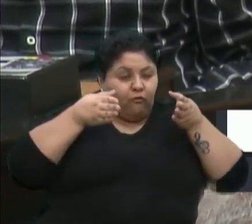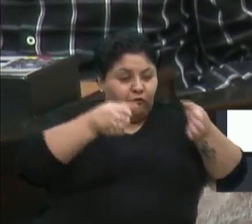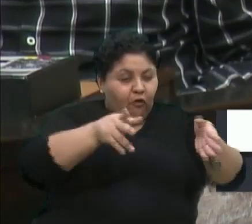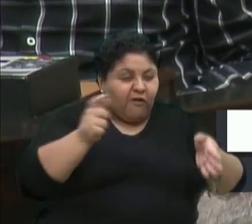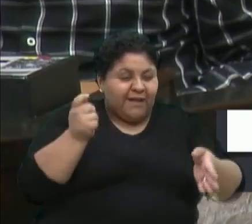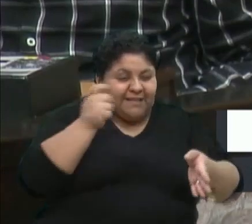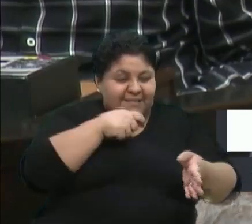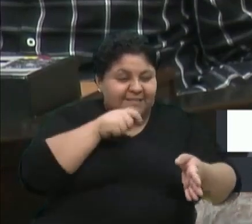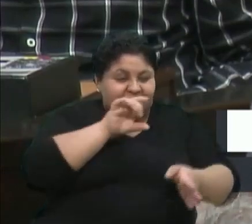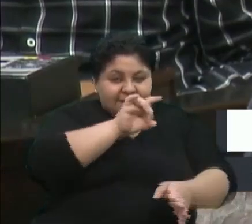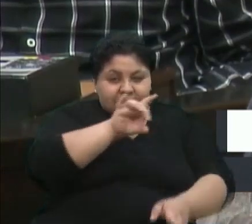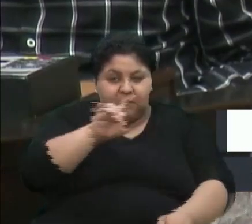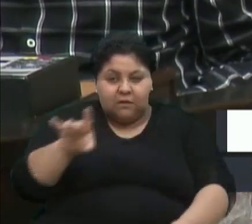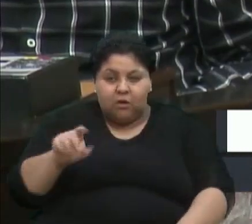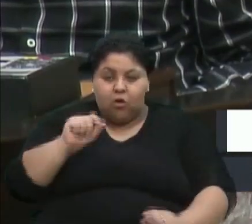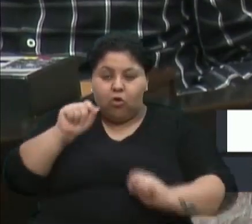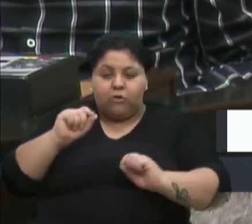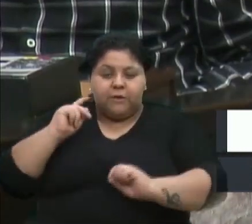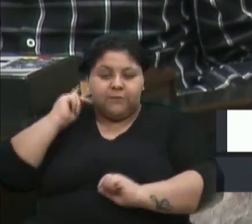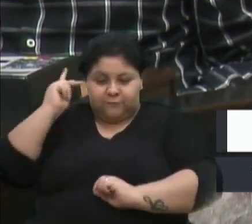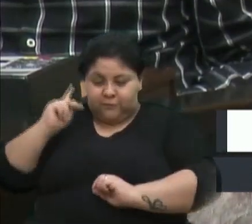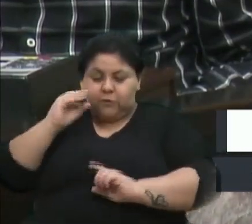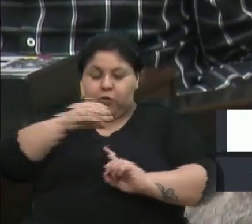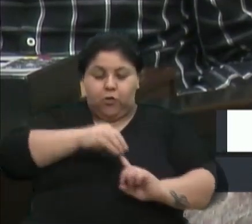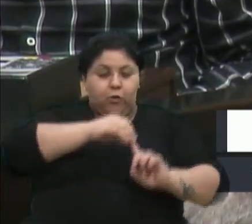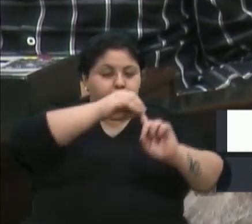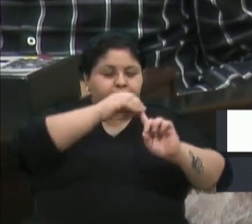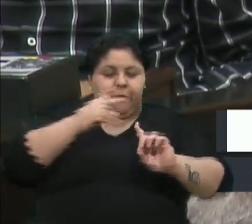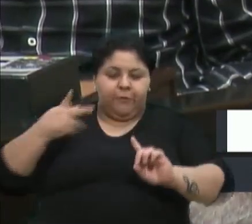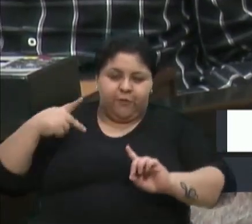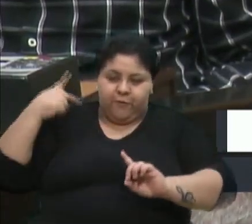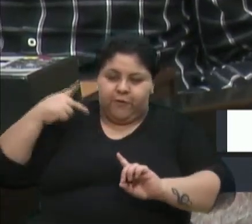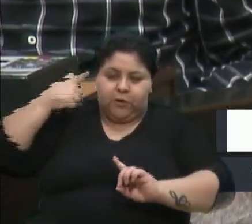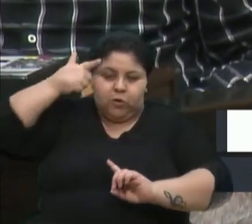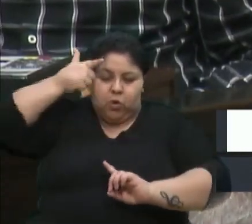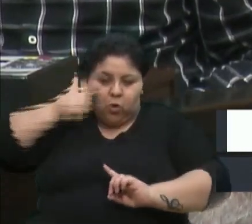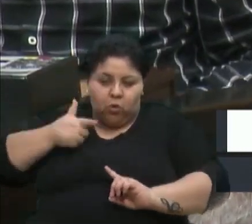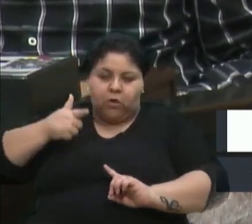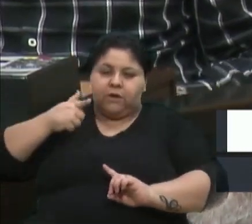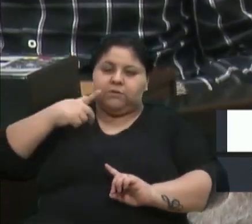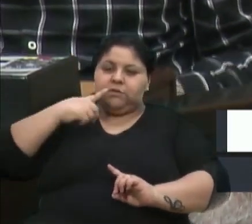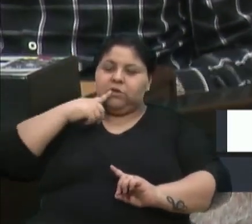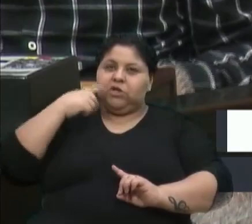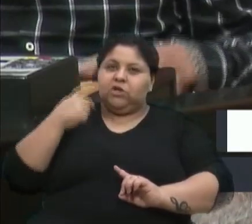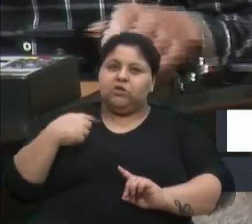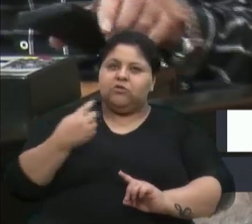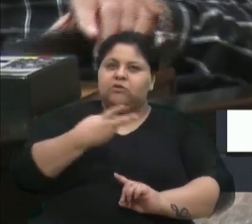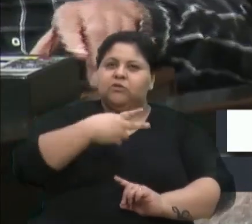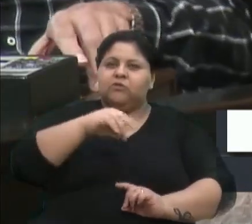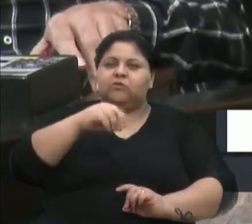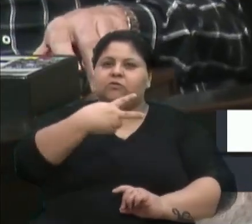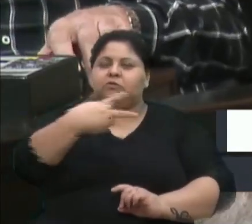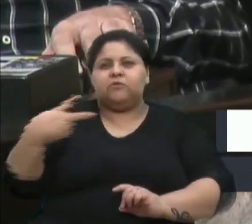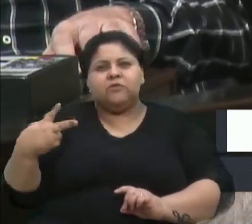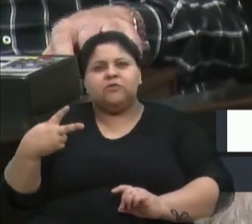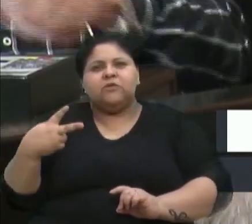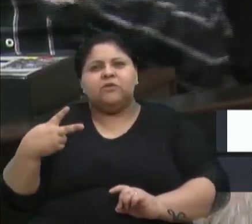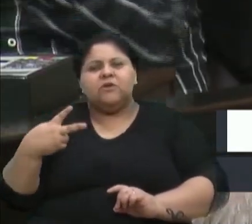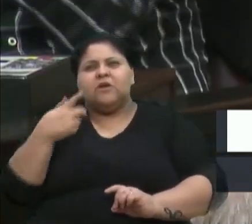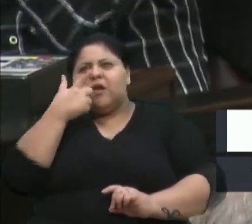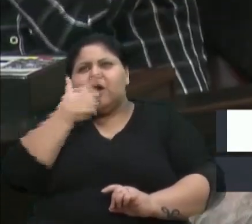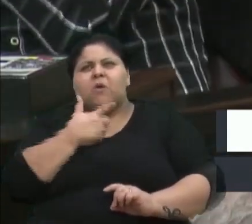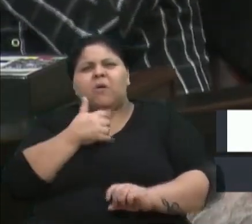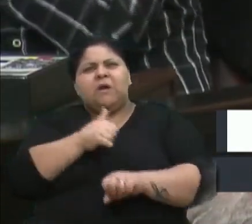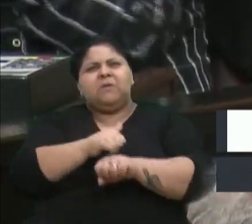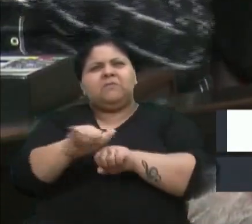e o que os vereadores principalmente Vereador Lucas a vereadora Rose e que em 2022 se eu não me engano a gente votou